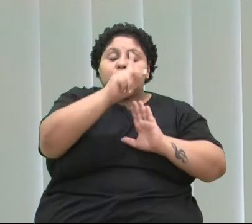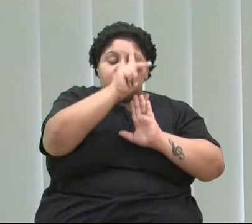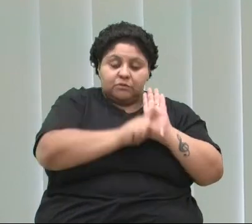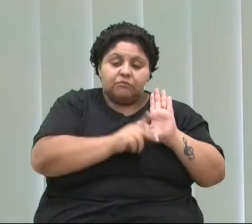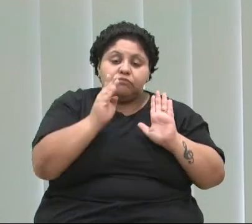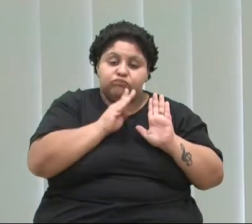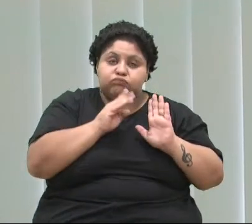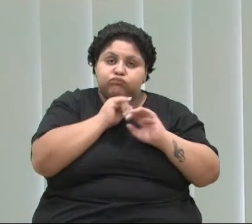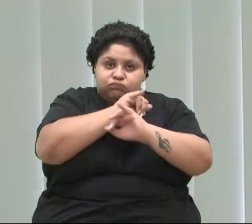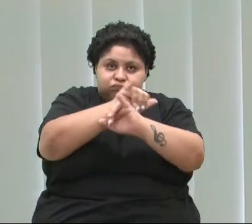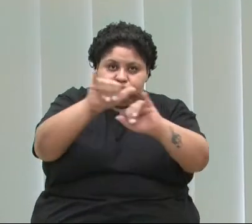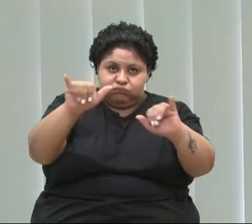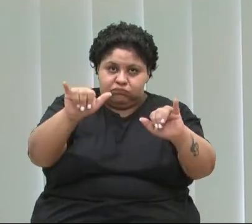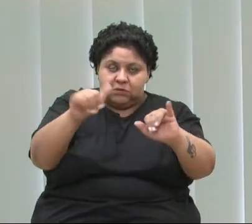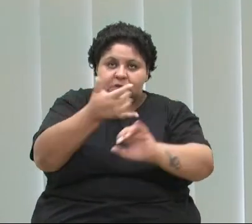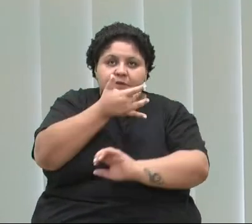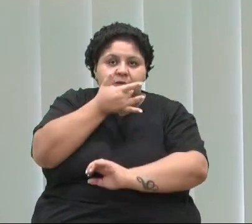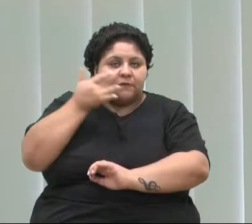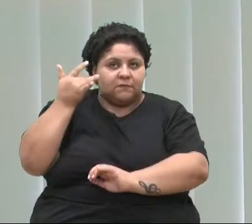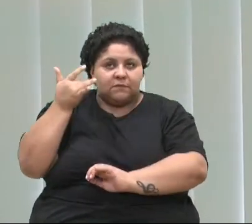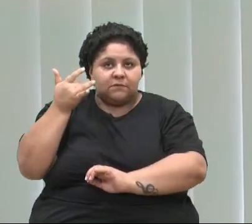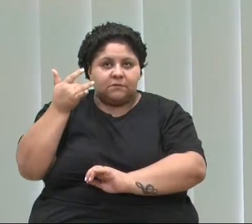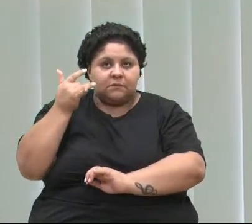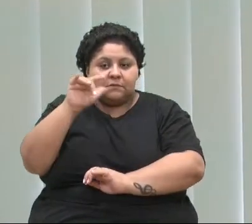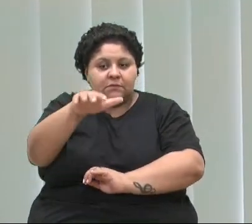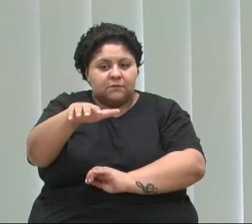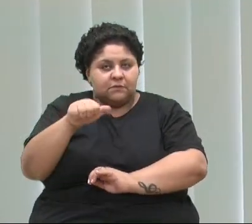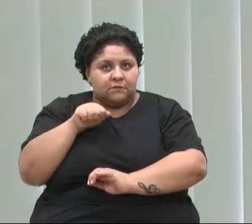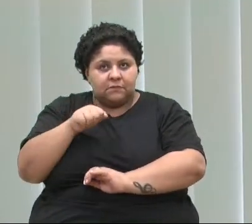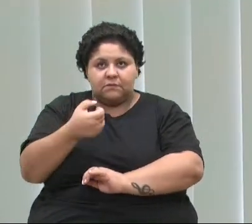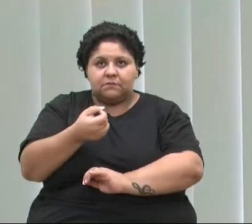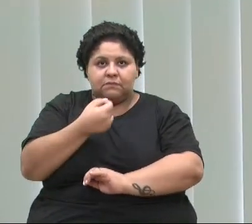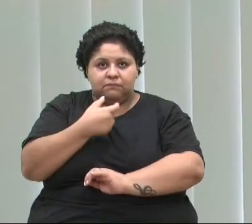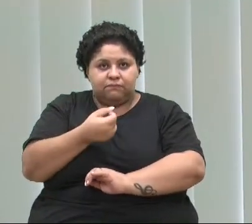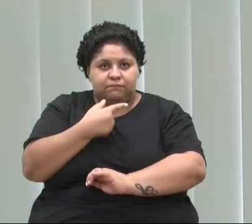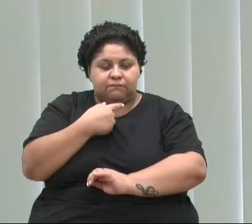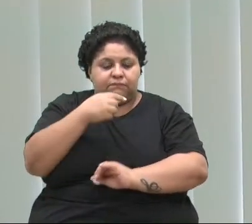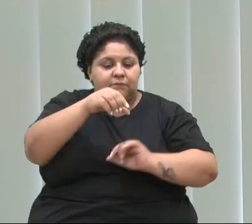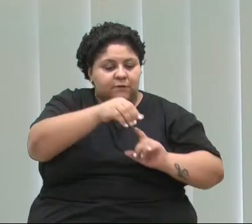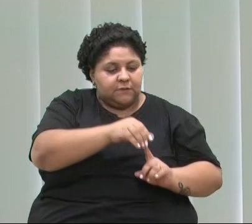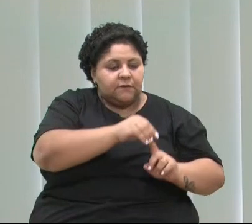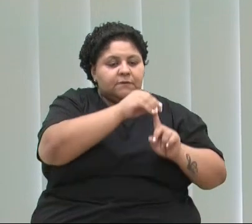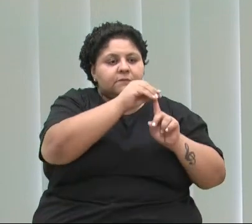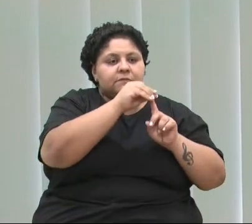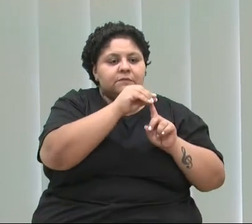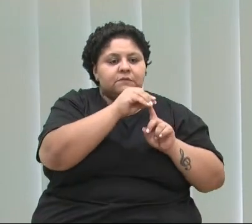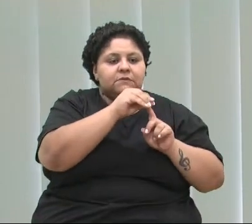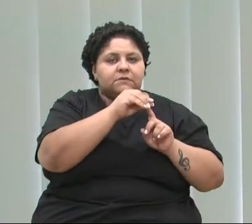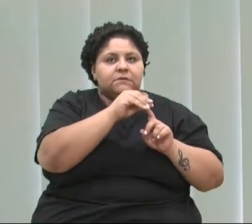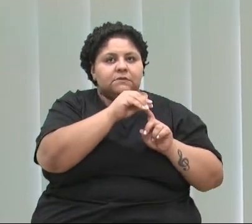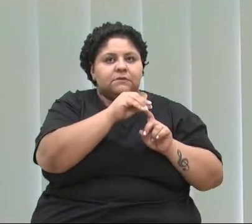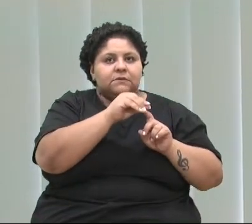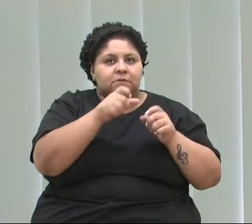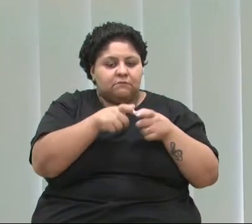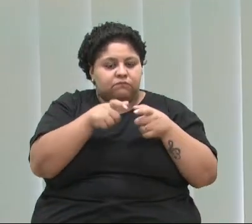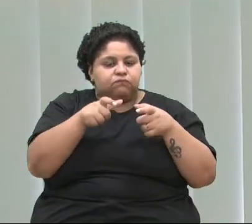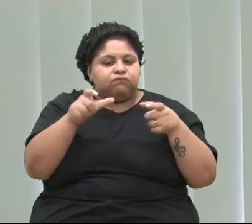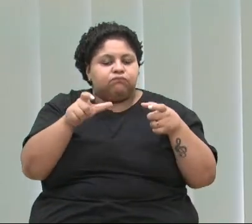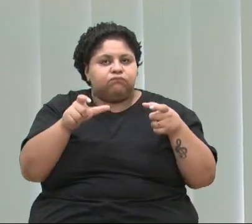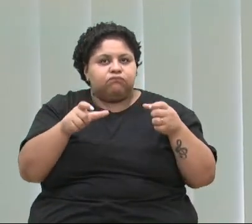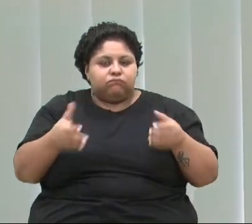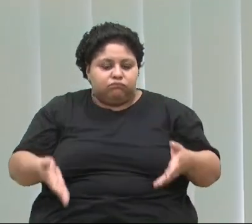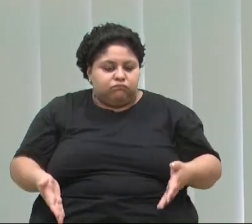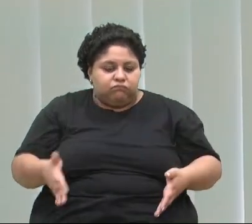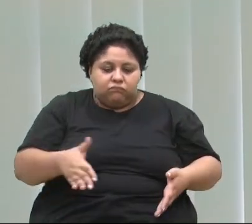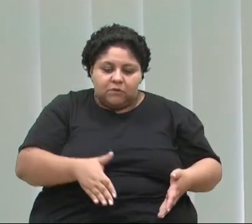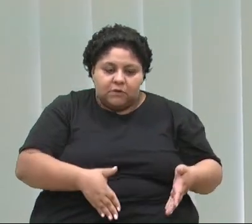pretende divulgar para facilitar ainda mais a retirada dos medicamentos, principalmente aqueles de maior volume, como as fraldas,